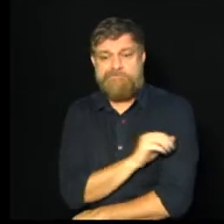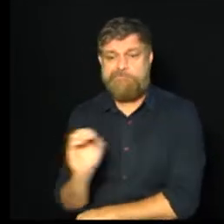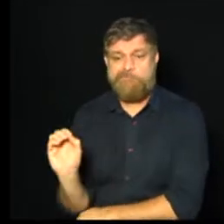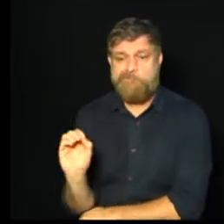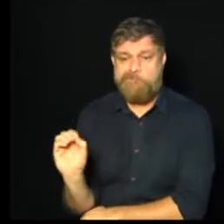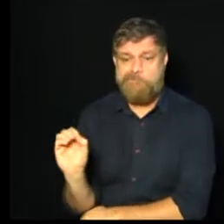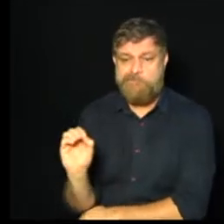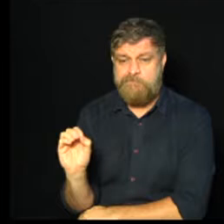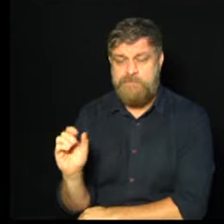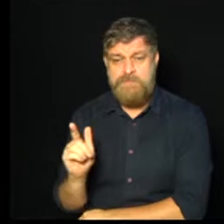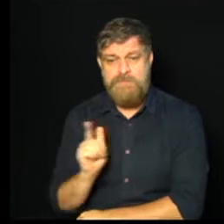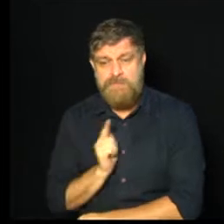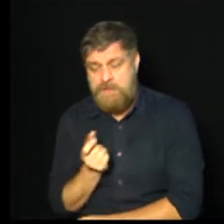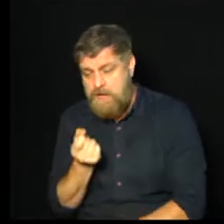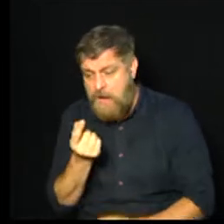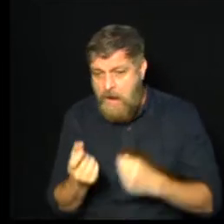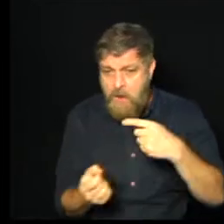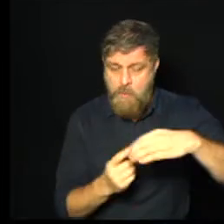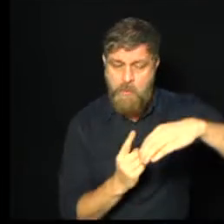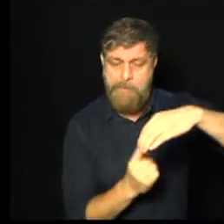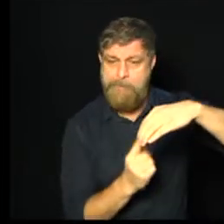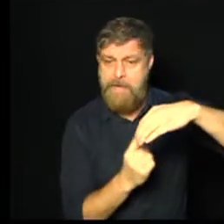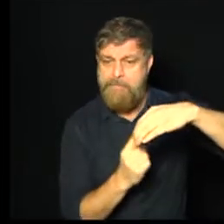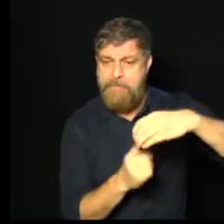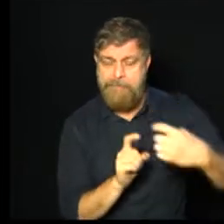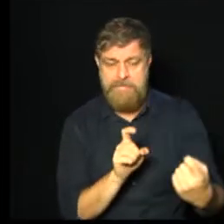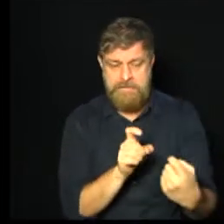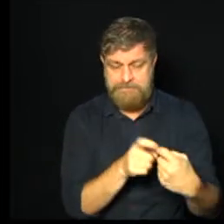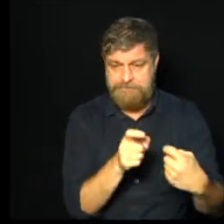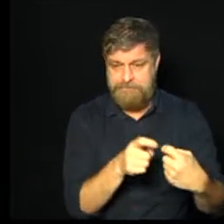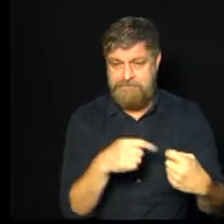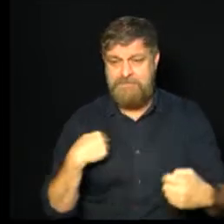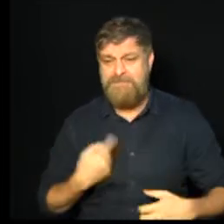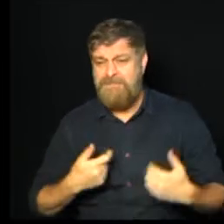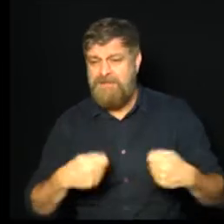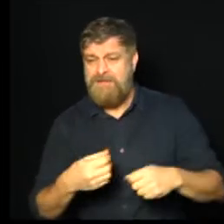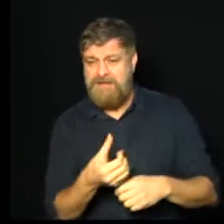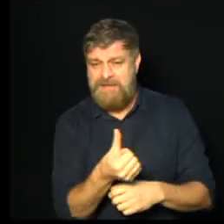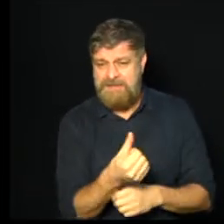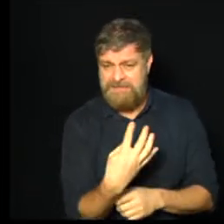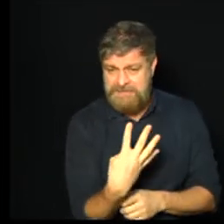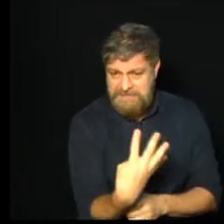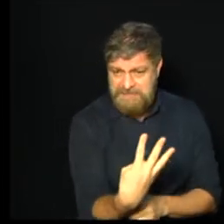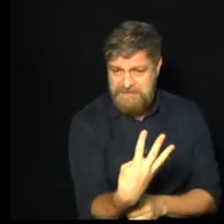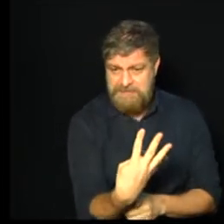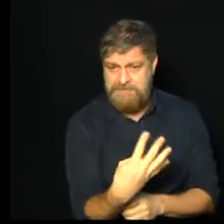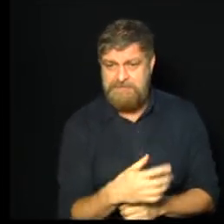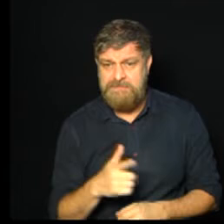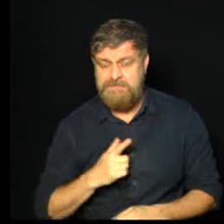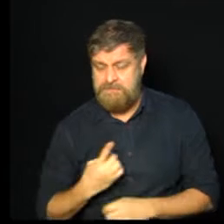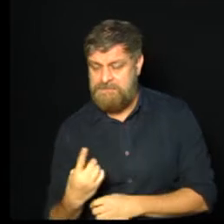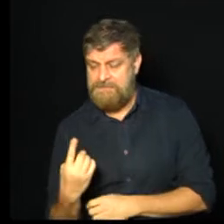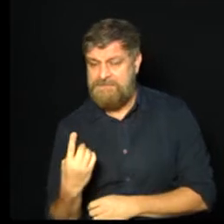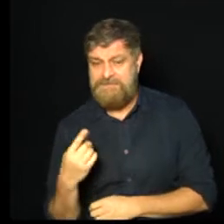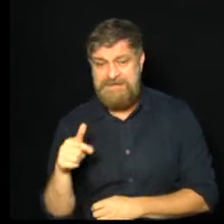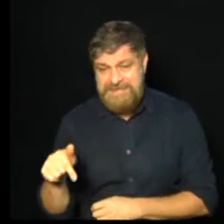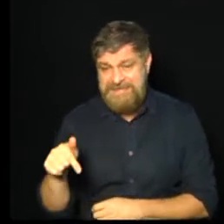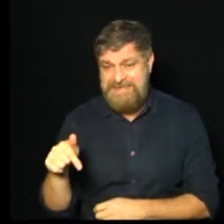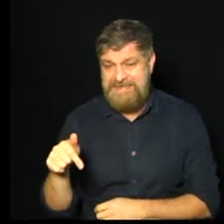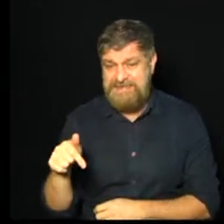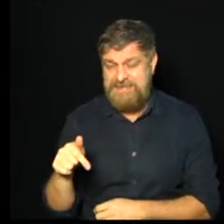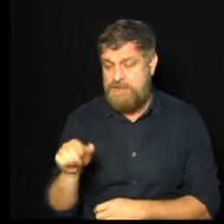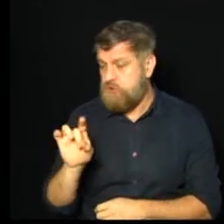Nós tínhamos alguns clínicos, a nossa necessidade era em torno de 64, tinham 17 disponíveis para